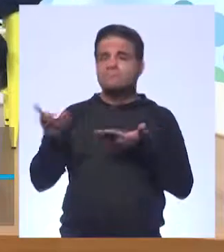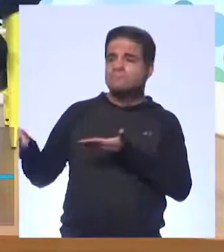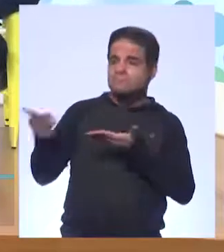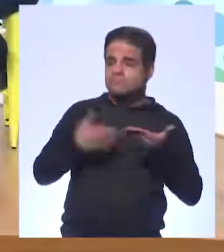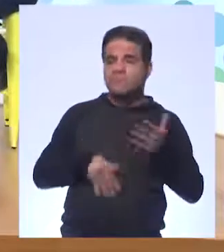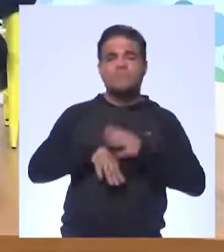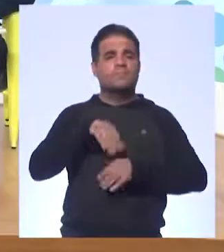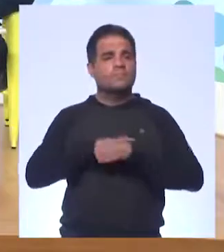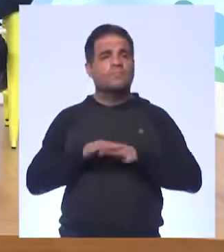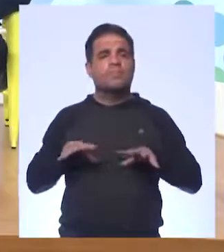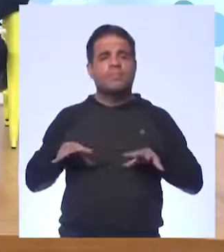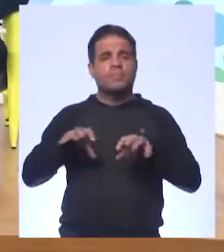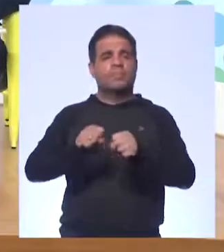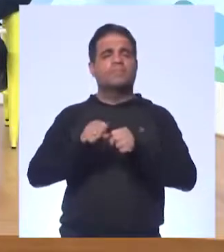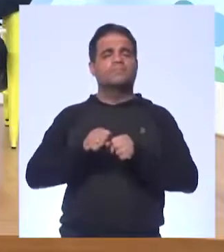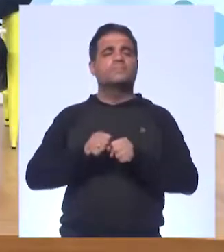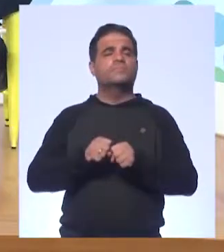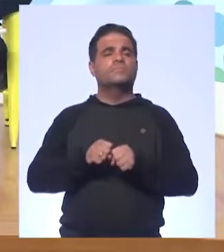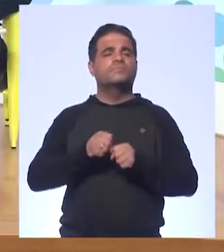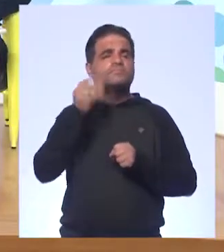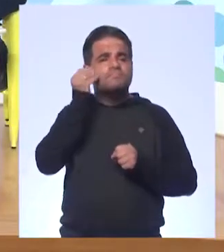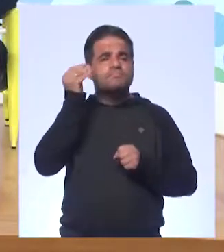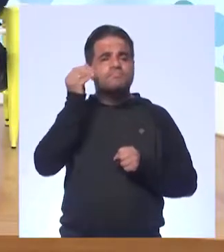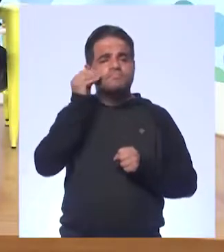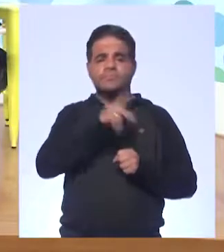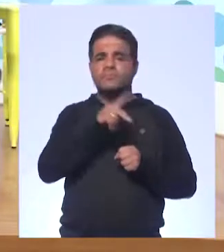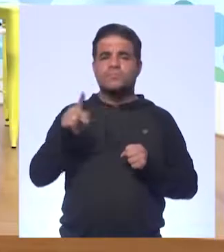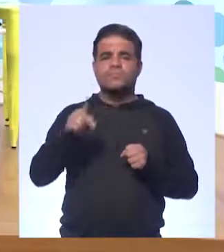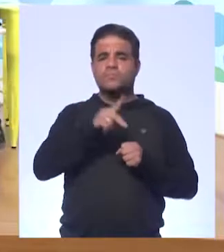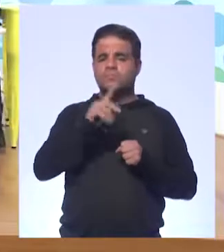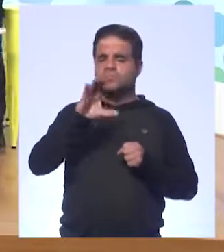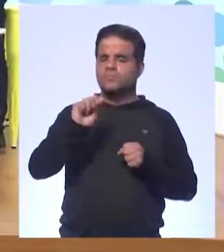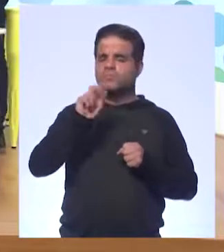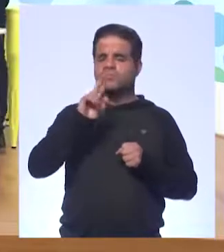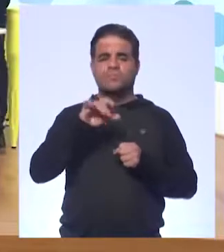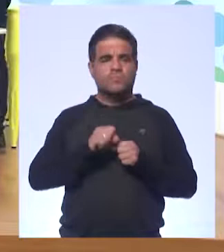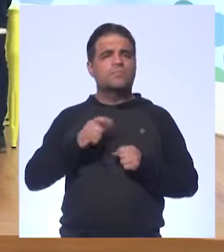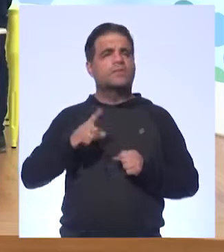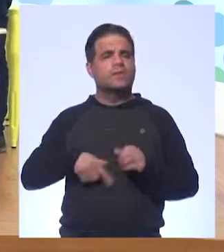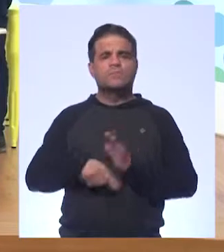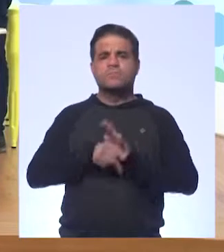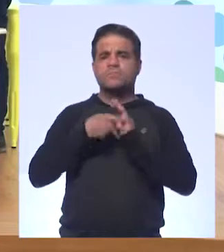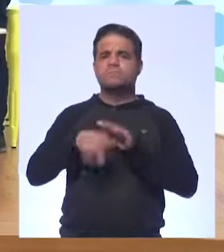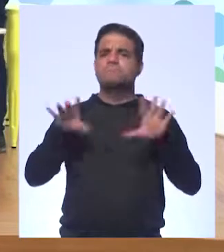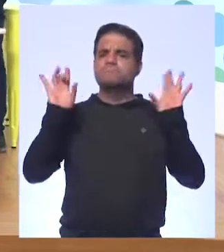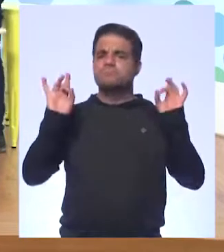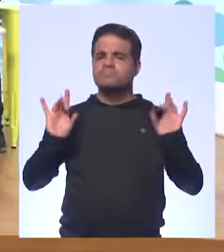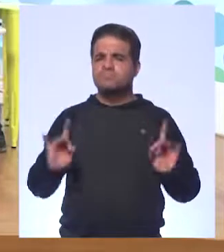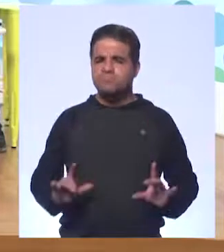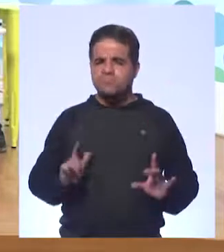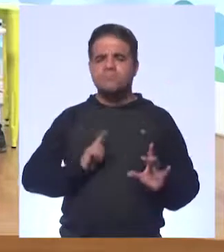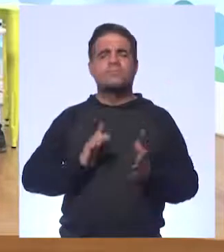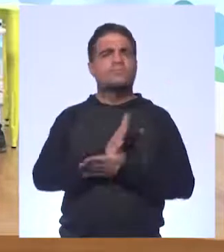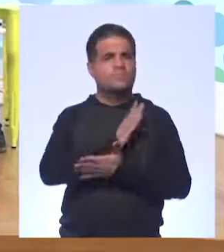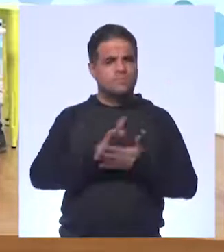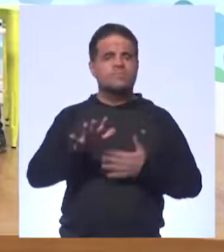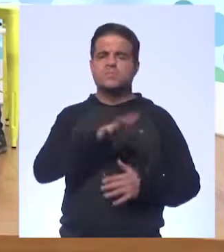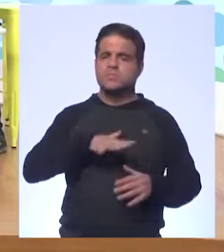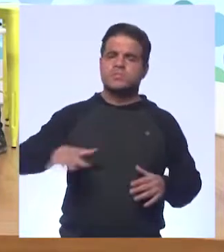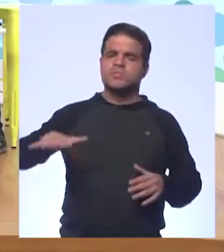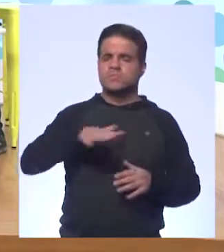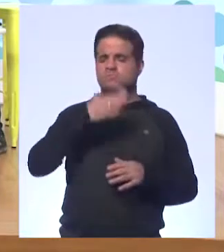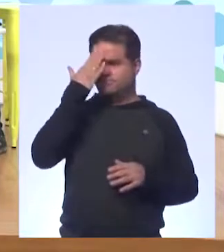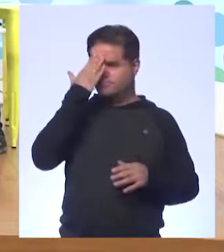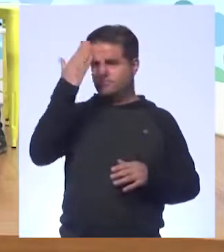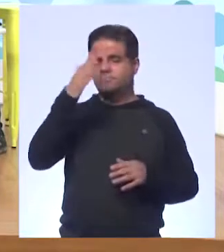para manusear o experimento para a gente. Aí o Procardio está lembrando que temos algumas propriedades específicas, né? E algumas que são geral, né?